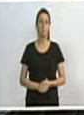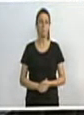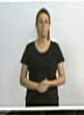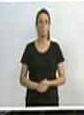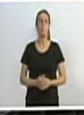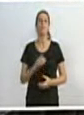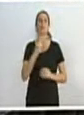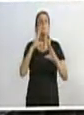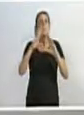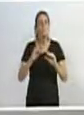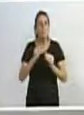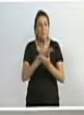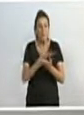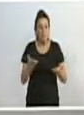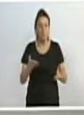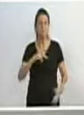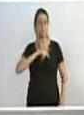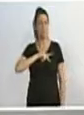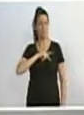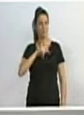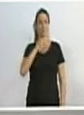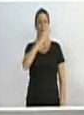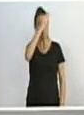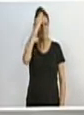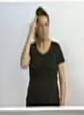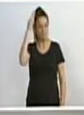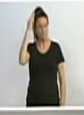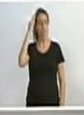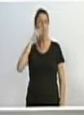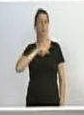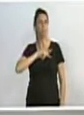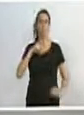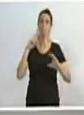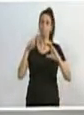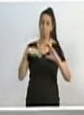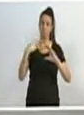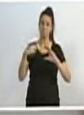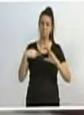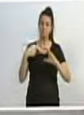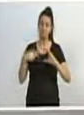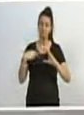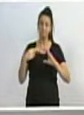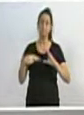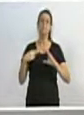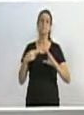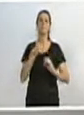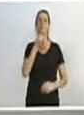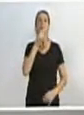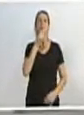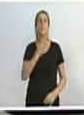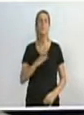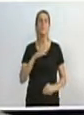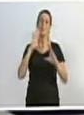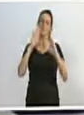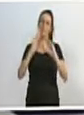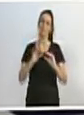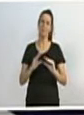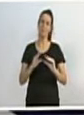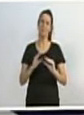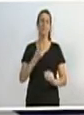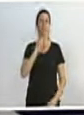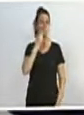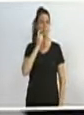Boa noite, presidente Mário Hildebrandt, presidente dessa Câmara. Boa noite ao Fábio